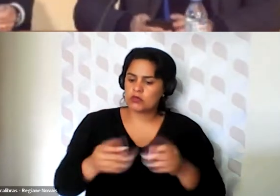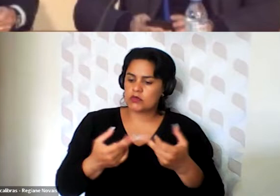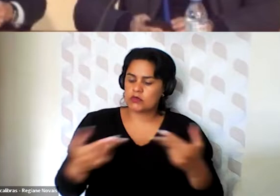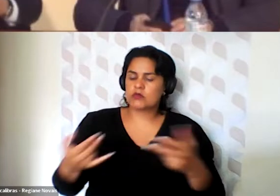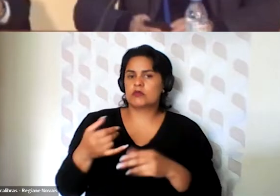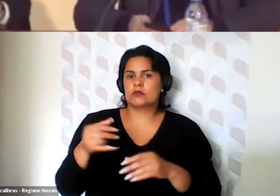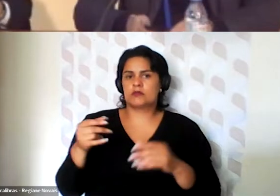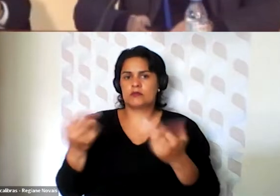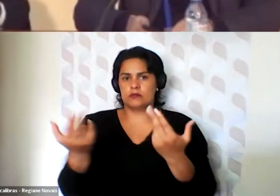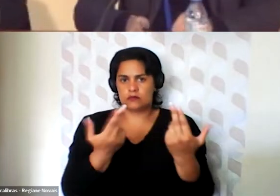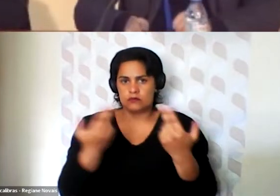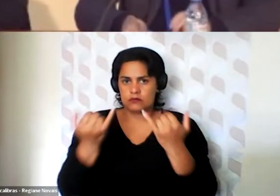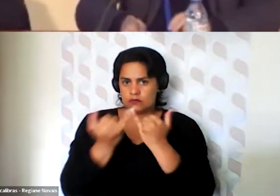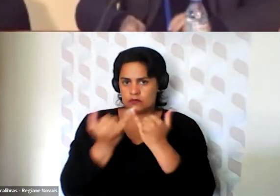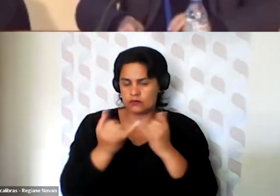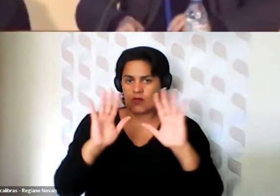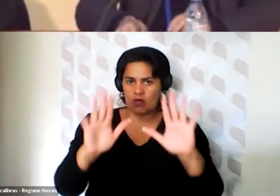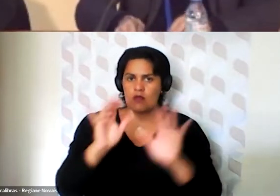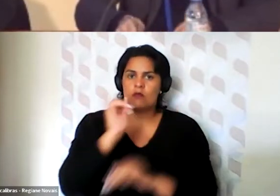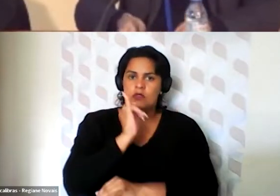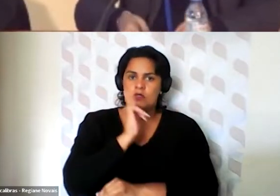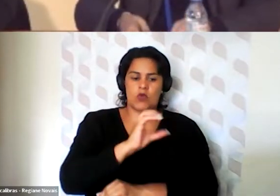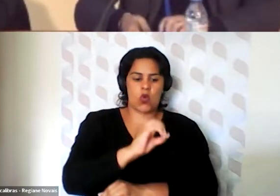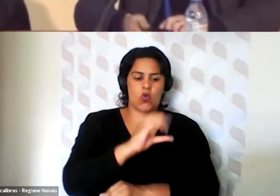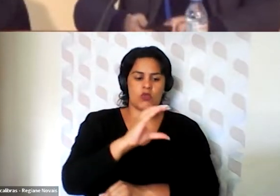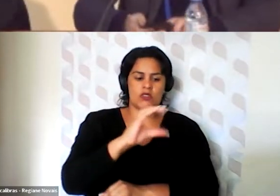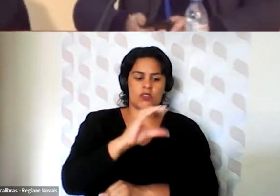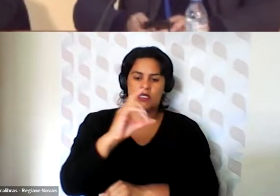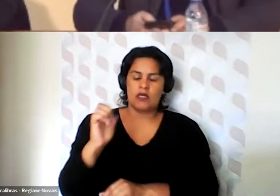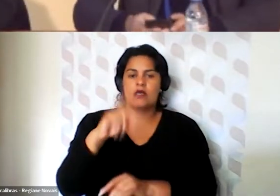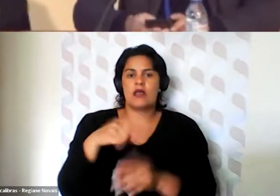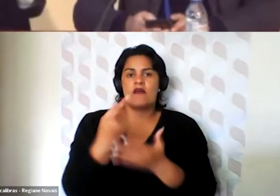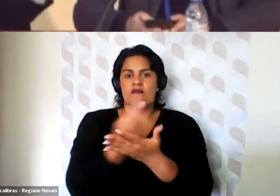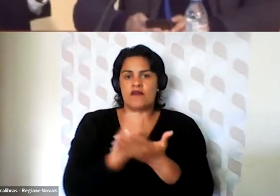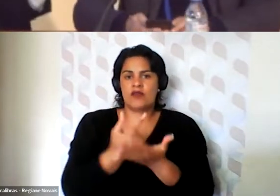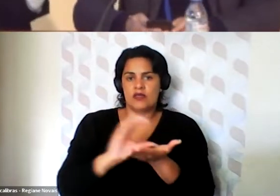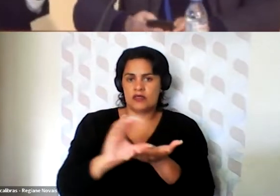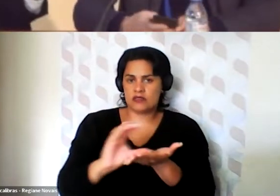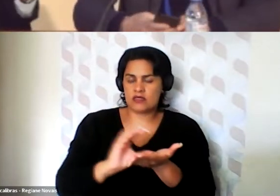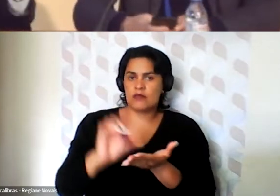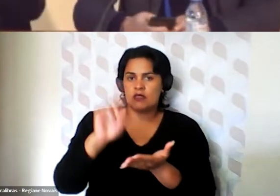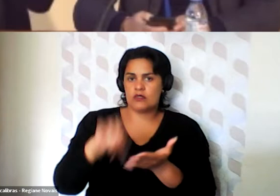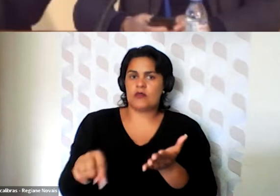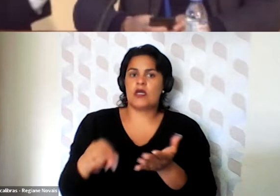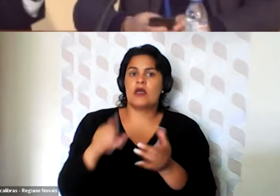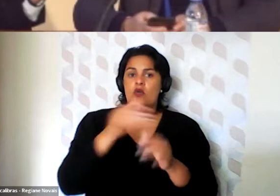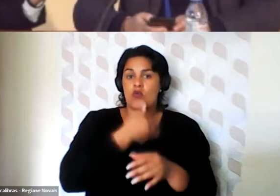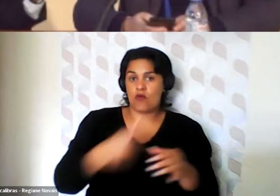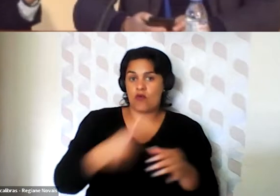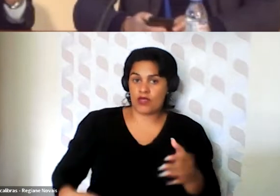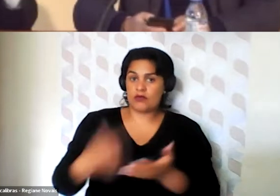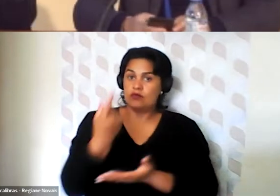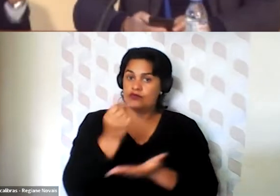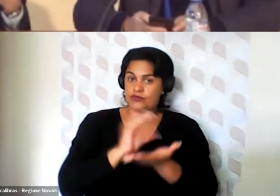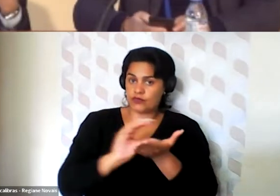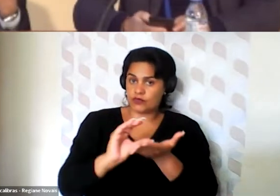prazo maior, o financiamento mais vantajoso, e aí as empresas não vão mais competir com seus produtos, os seus preços, vão competir com seus financiamentos, na verdade, com seus tesouros. E